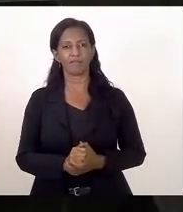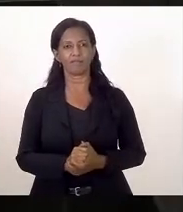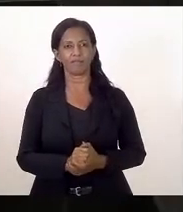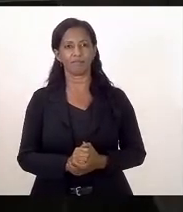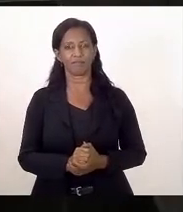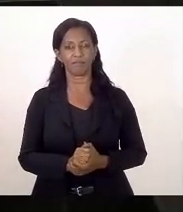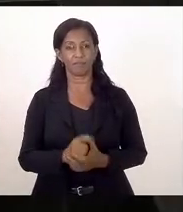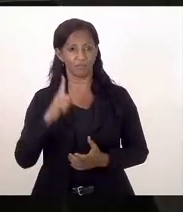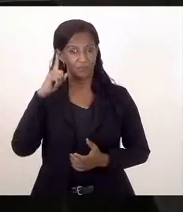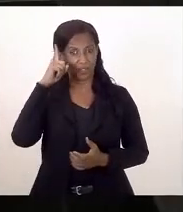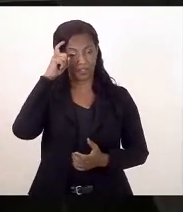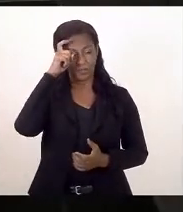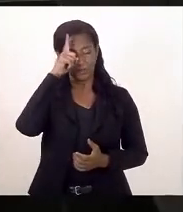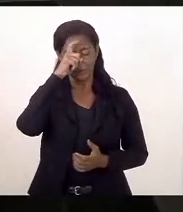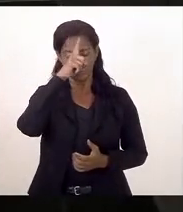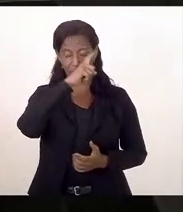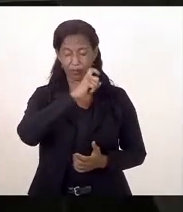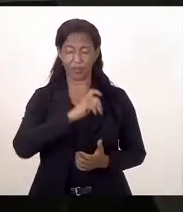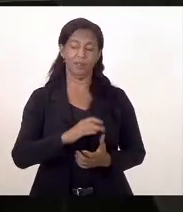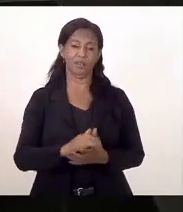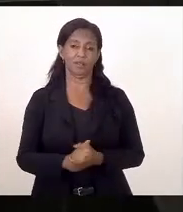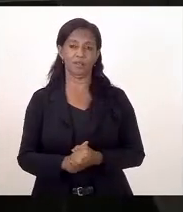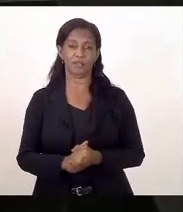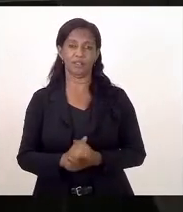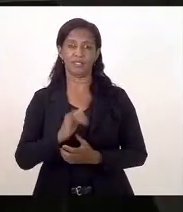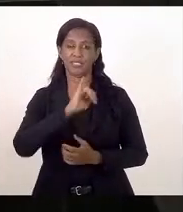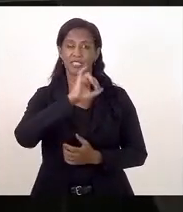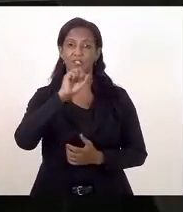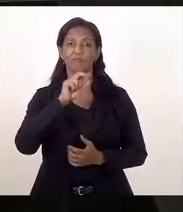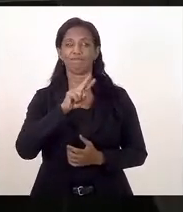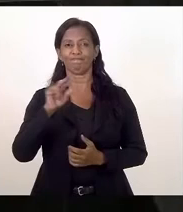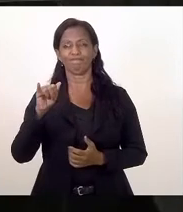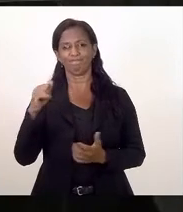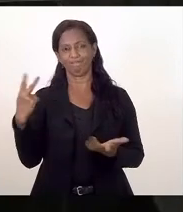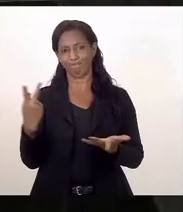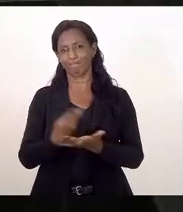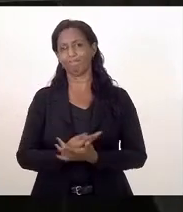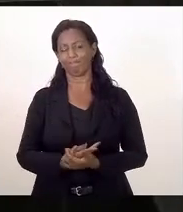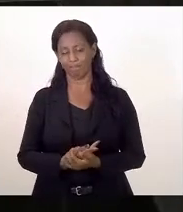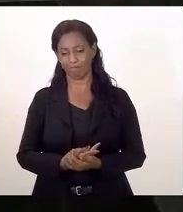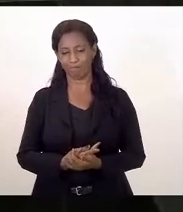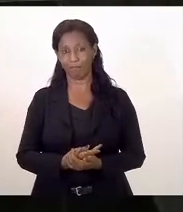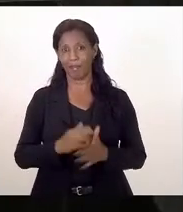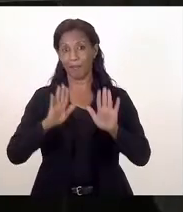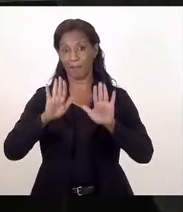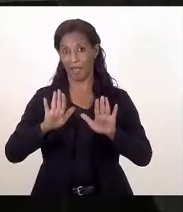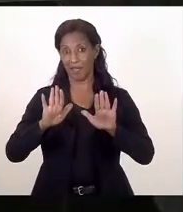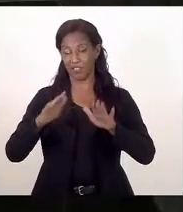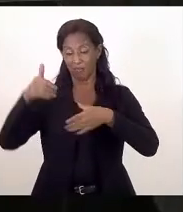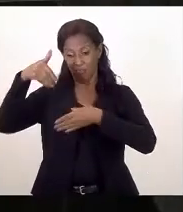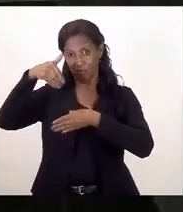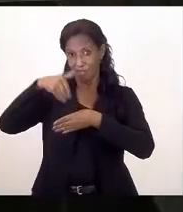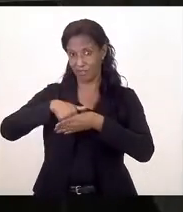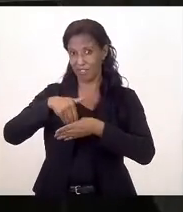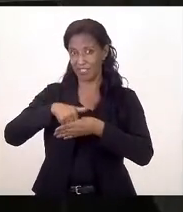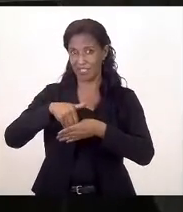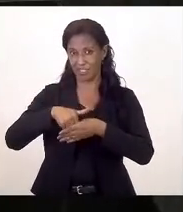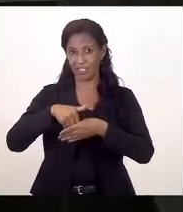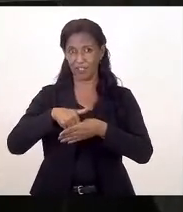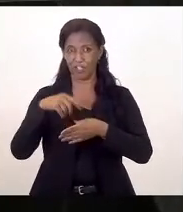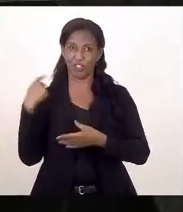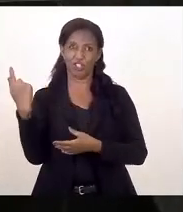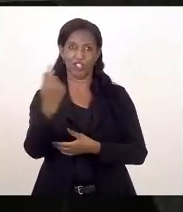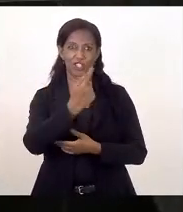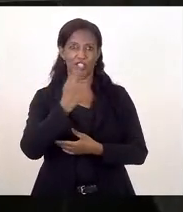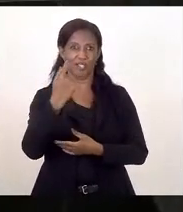Centrão, dificilmente isso virá a ocorrer. Mas eleições gerais